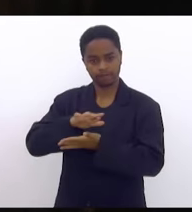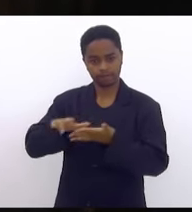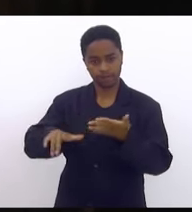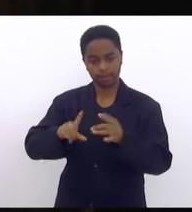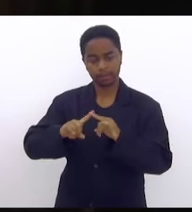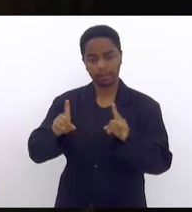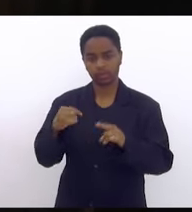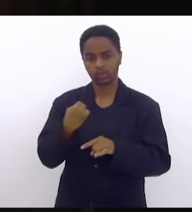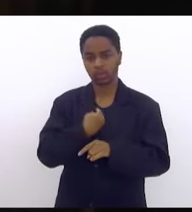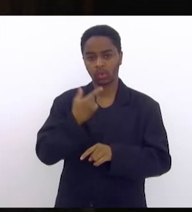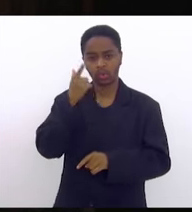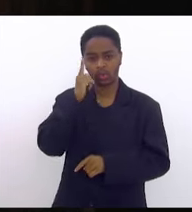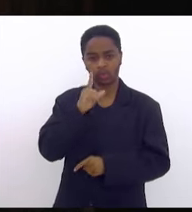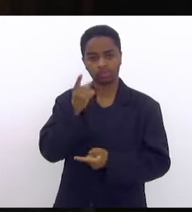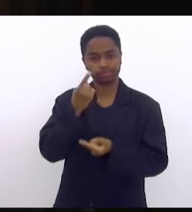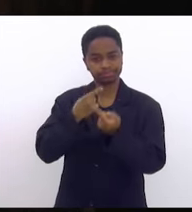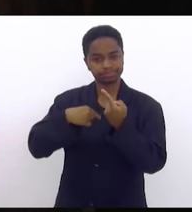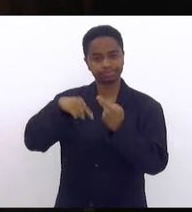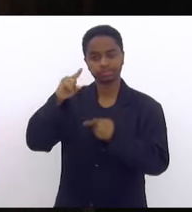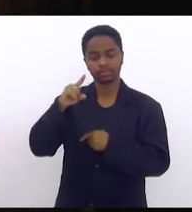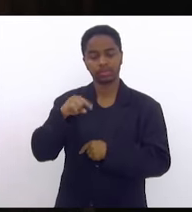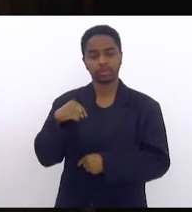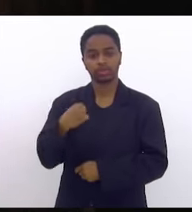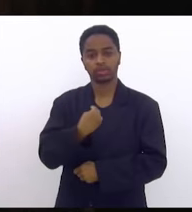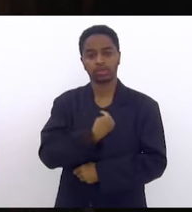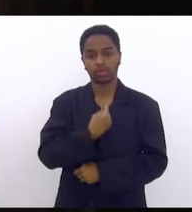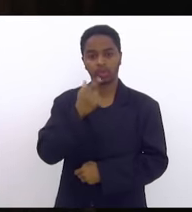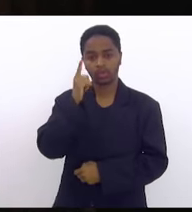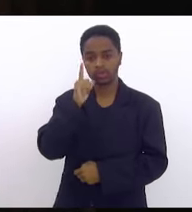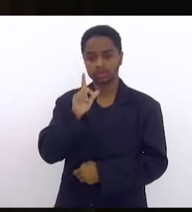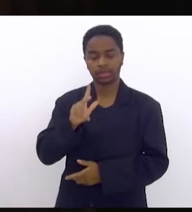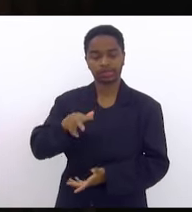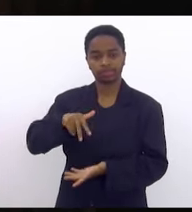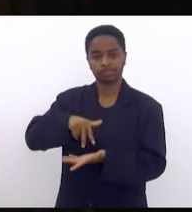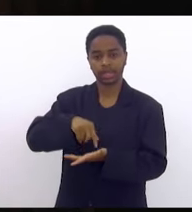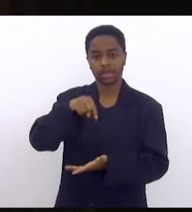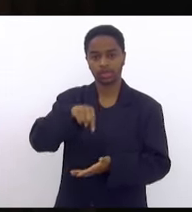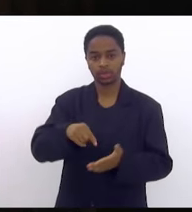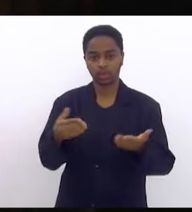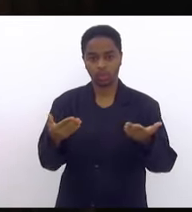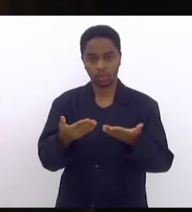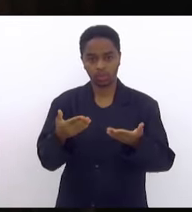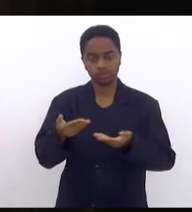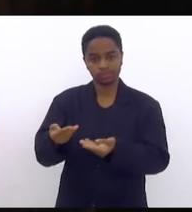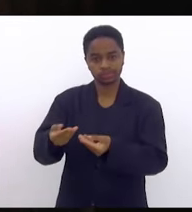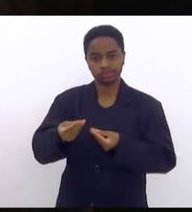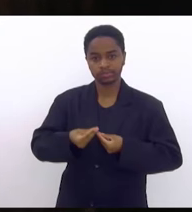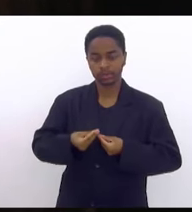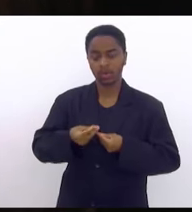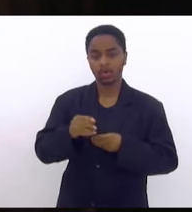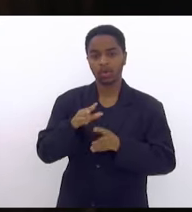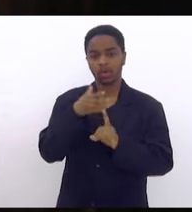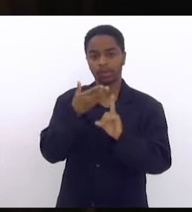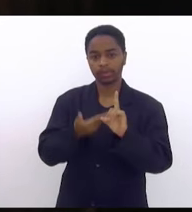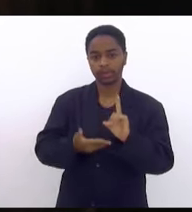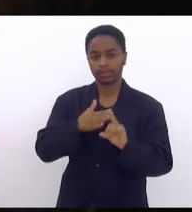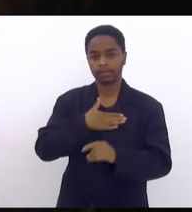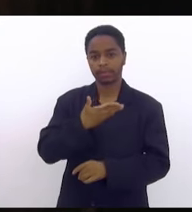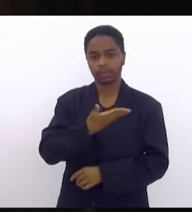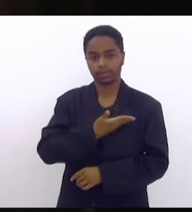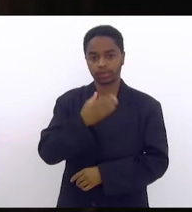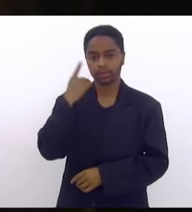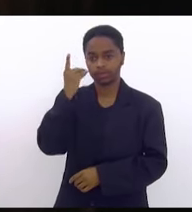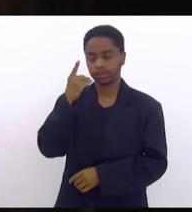conseguimos ultrapassar, estamos podendo estar aqui hoje, recebendo essa homenagem do meu grande amigo, deputado Luiz